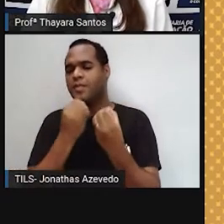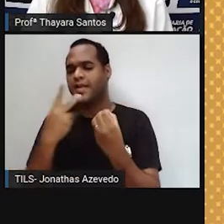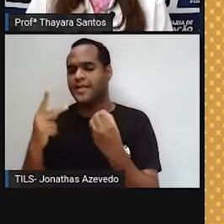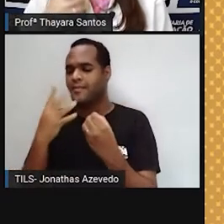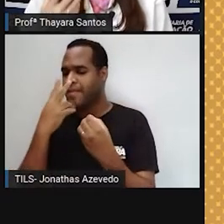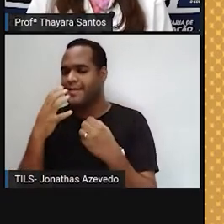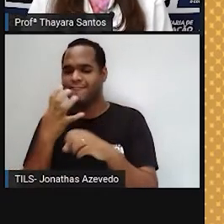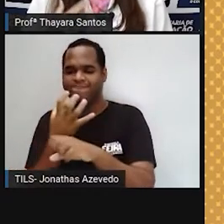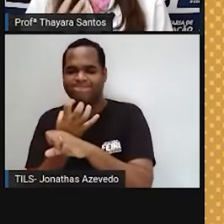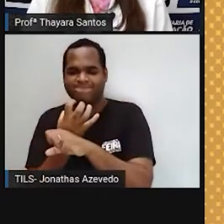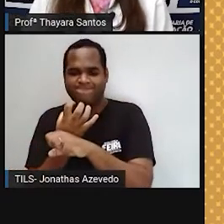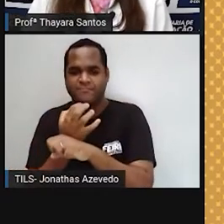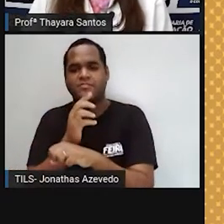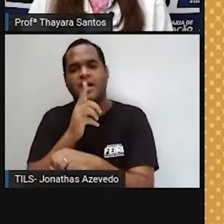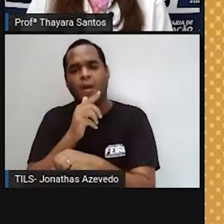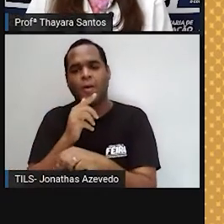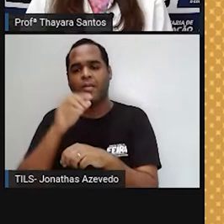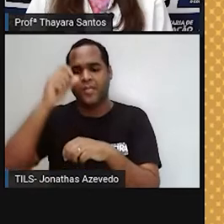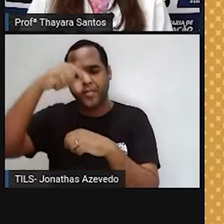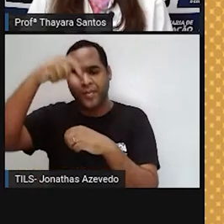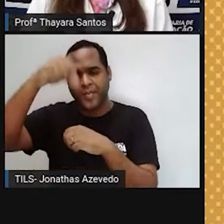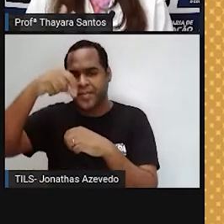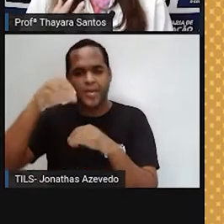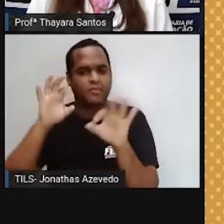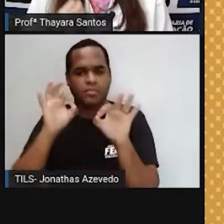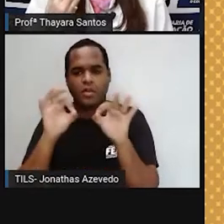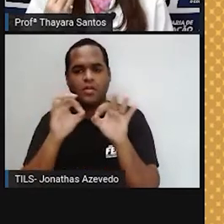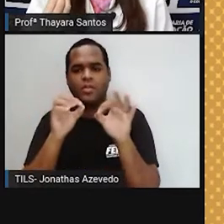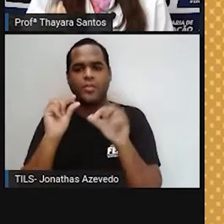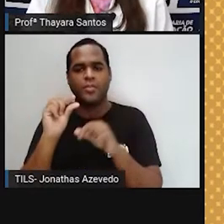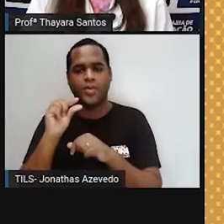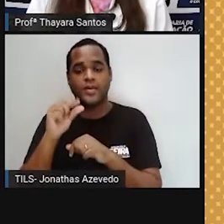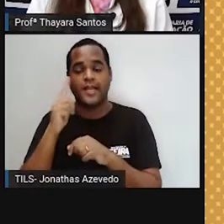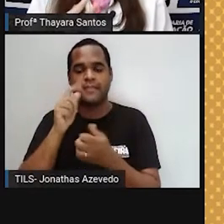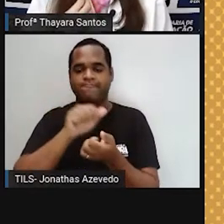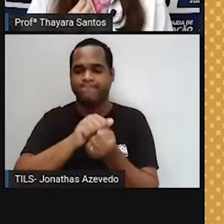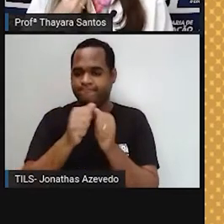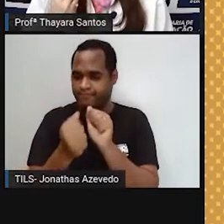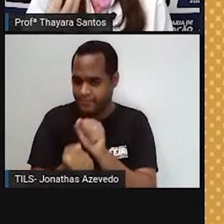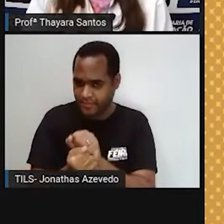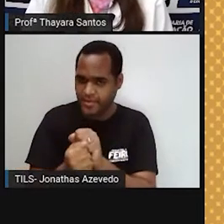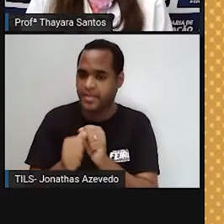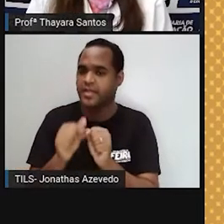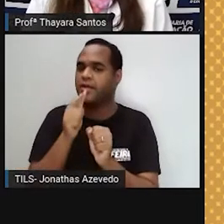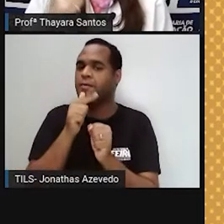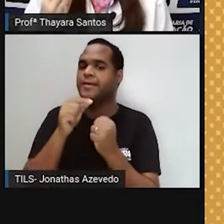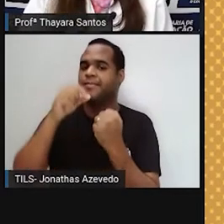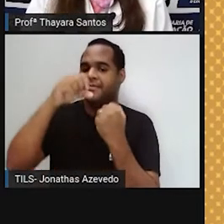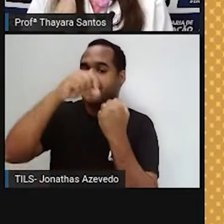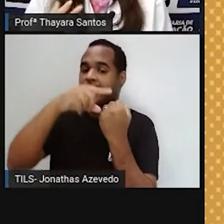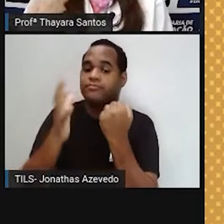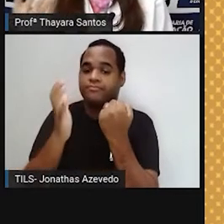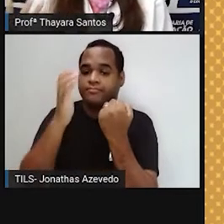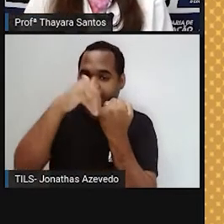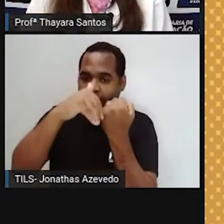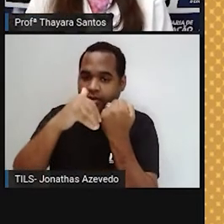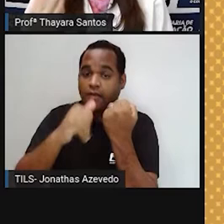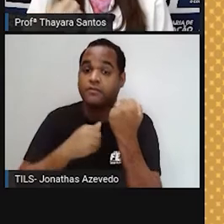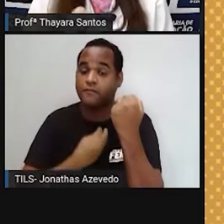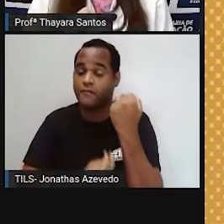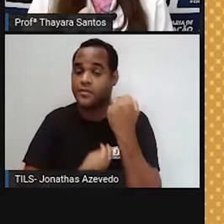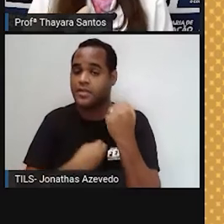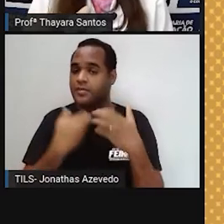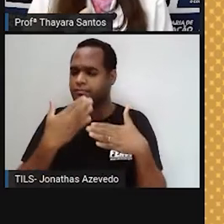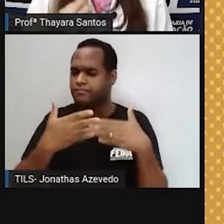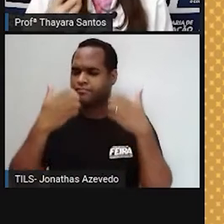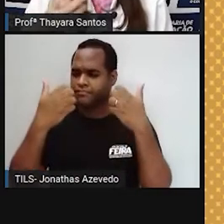muito seco, que costuma não chover com tanta frequência, ter essa adaptação de armazenar água ali para consumir ao longo do tempo é